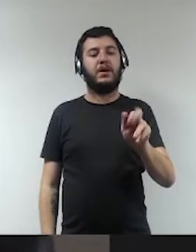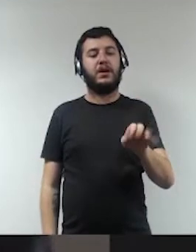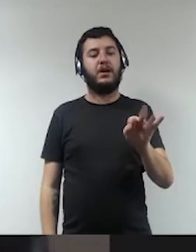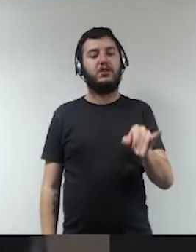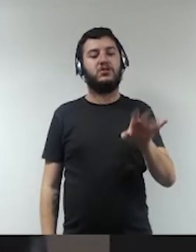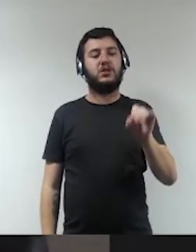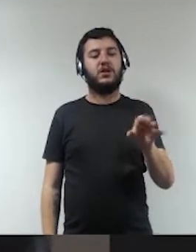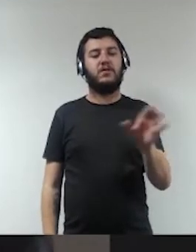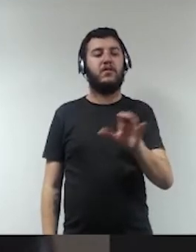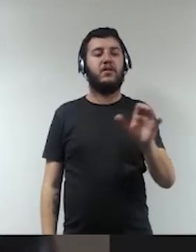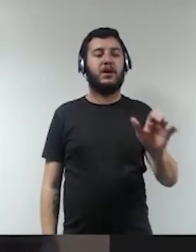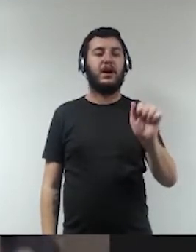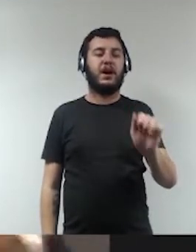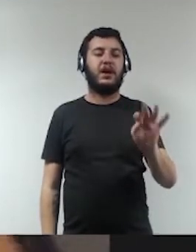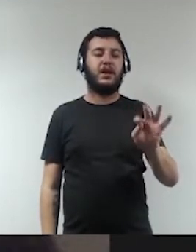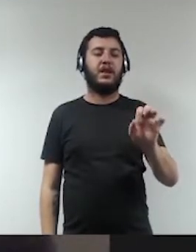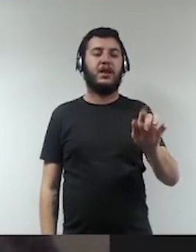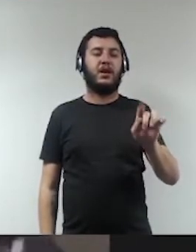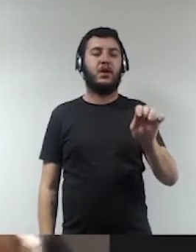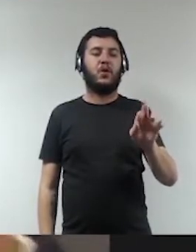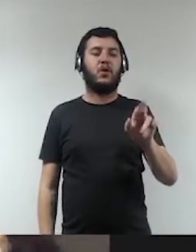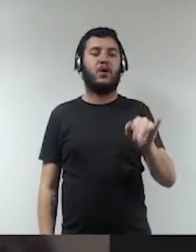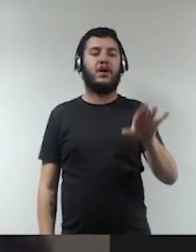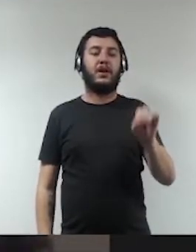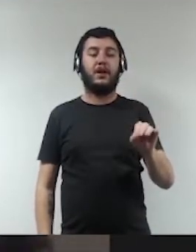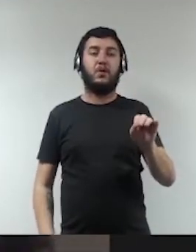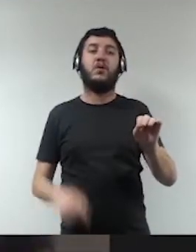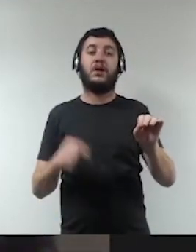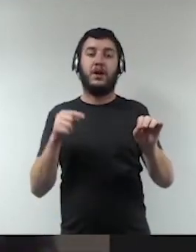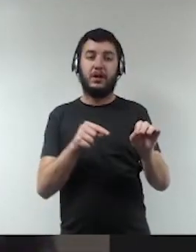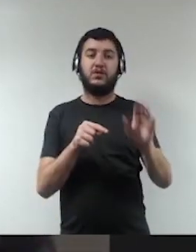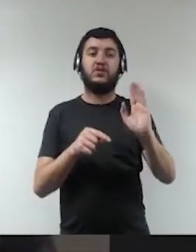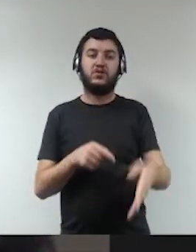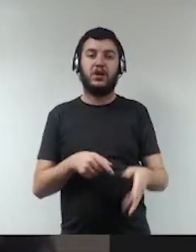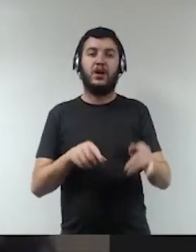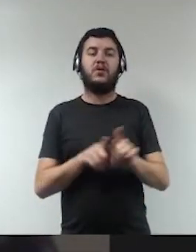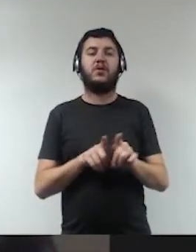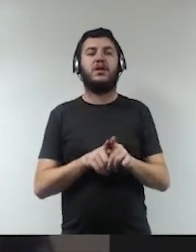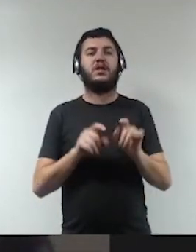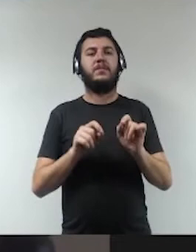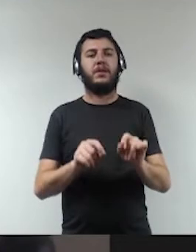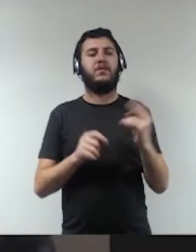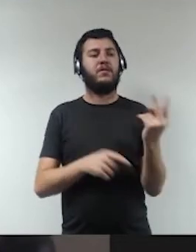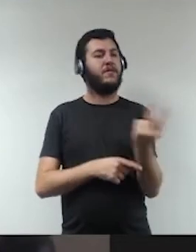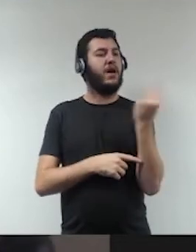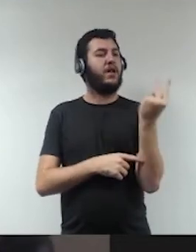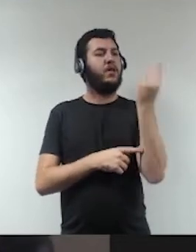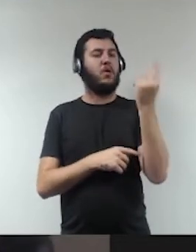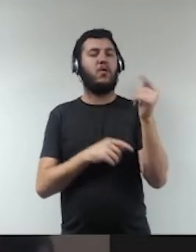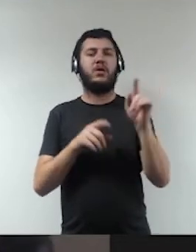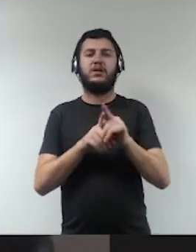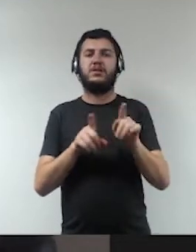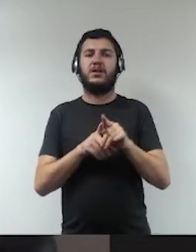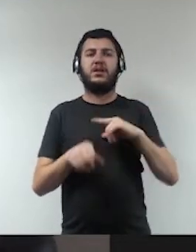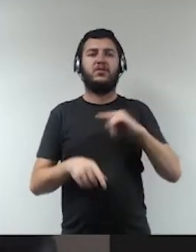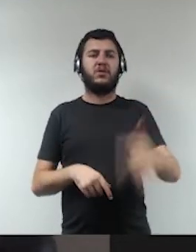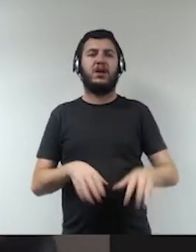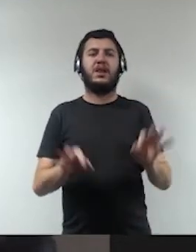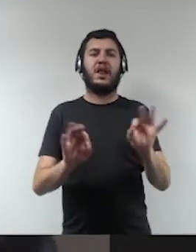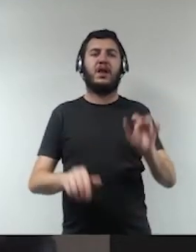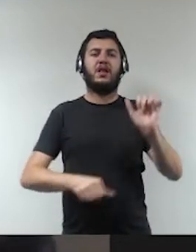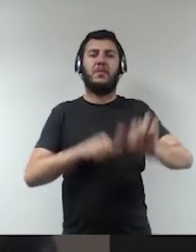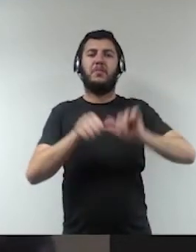teoria kantiana, lastreado naquela idealização de valores universais, valores imutáveis,